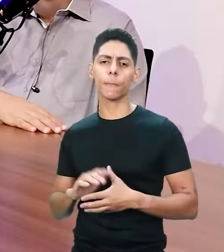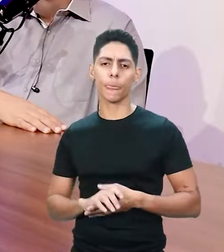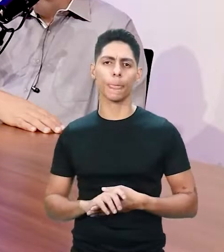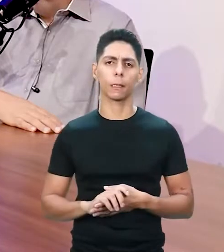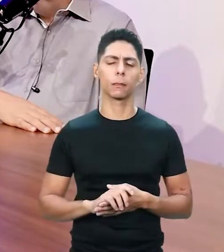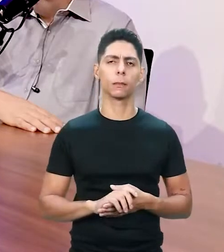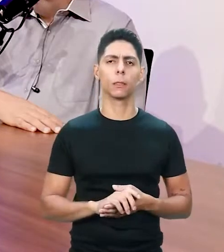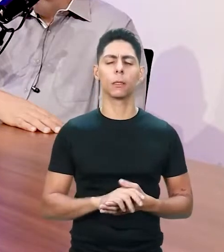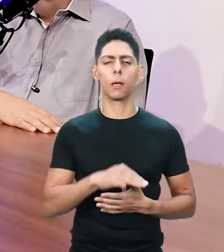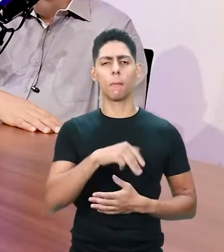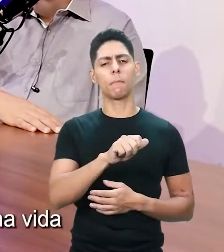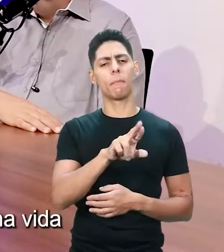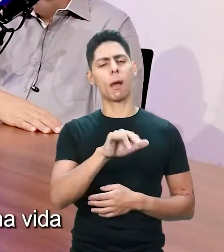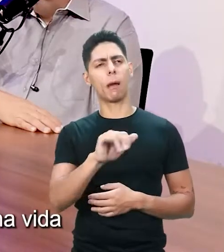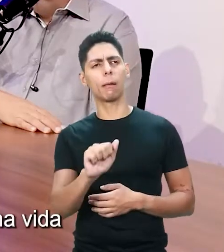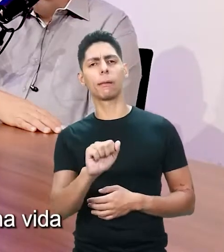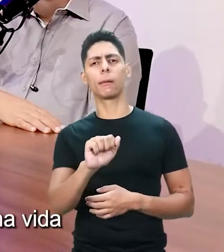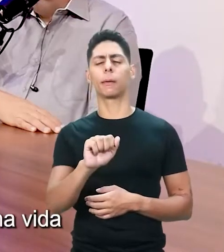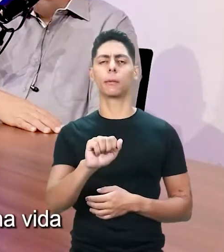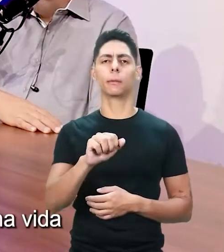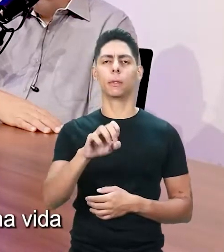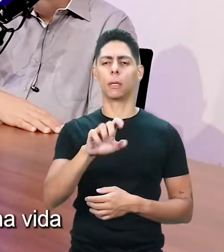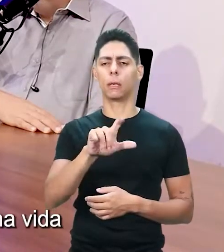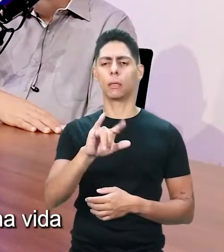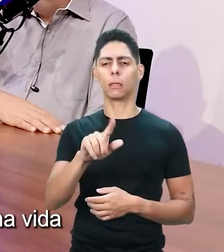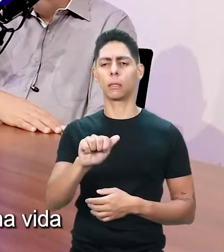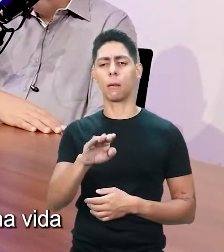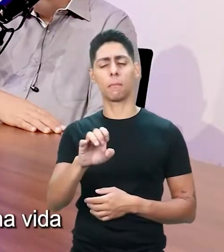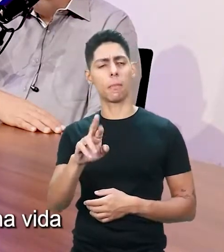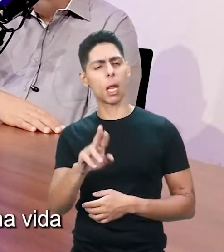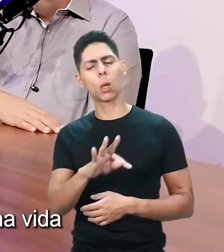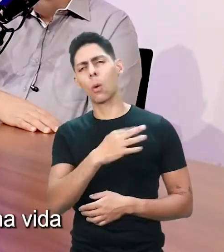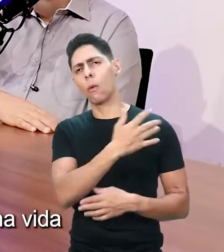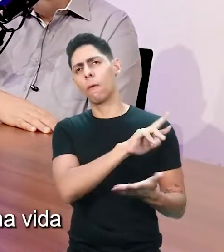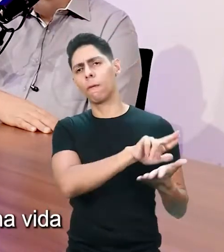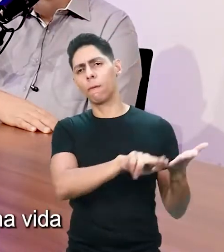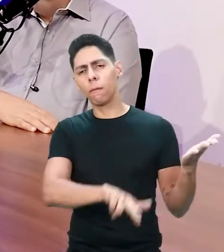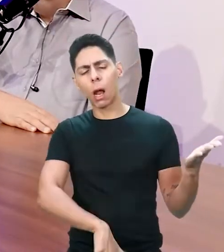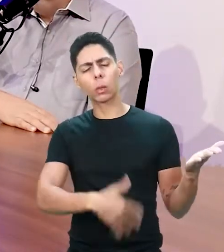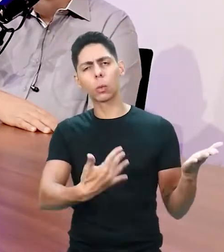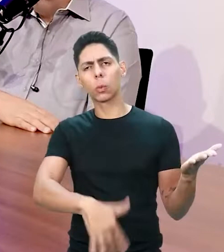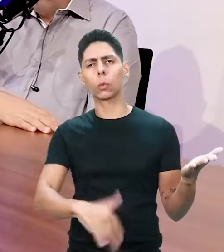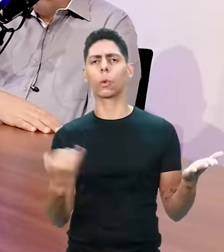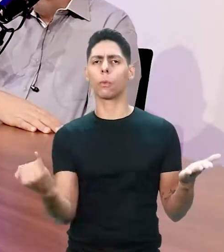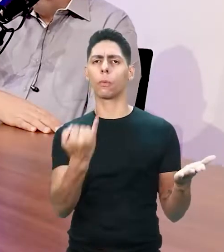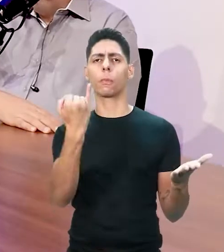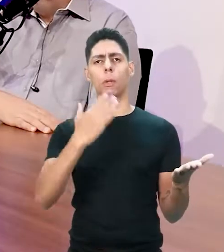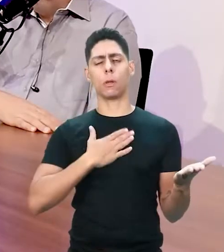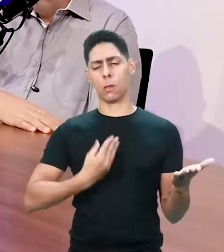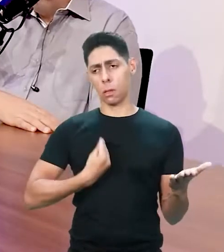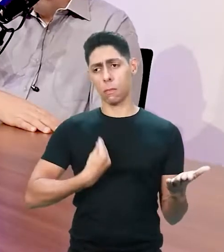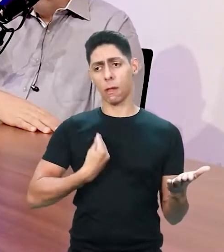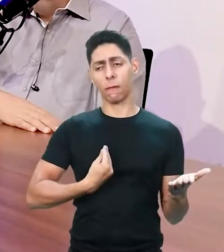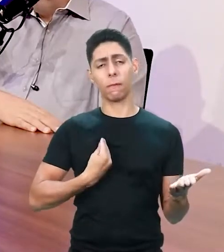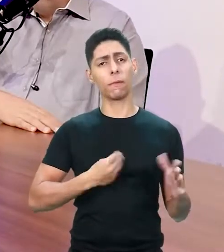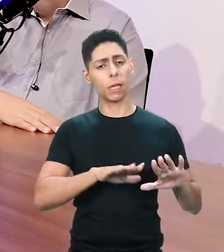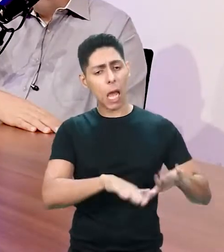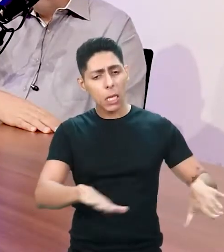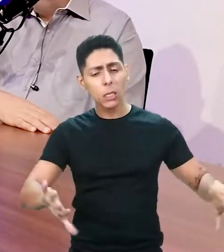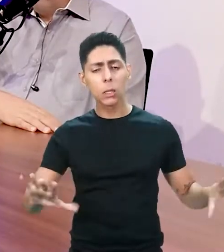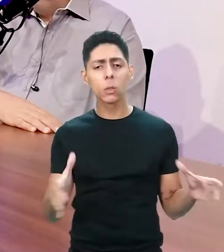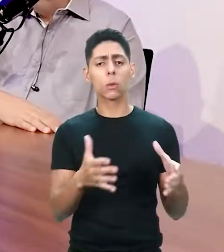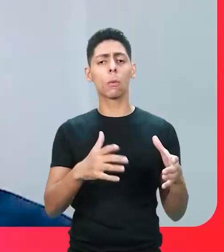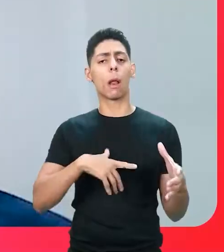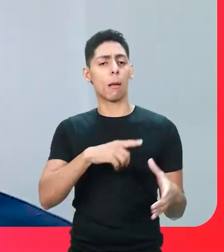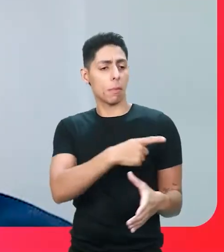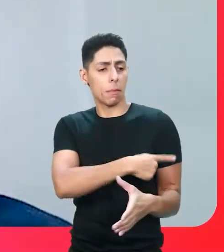Maria Aparecida, Elizabeth. Você vê que foi tão importante na minha vida essa criançada da minha 1ª, 5ª